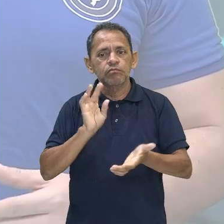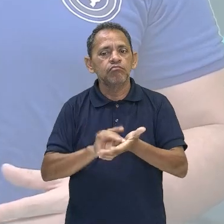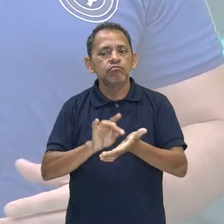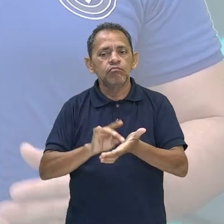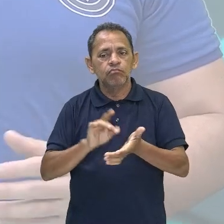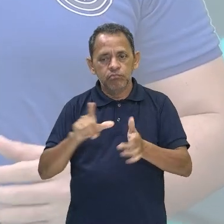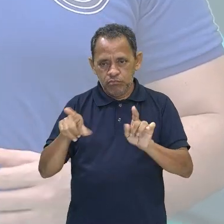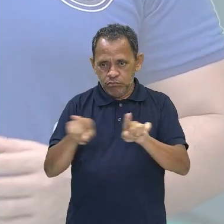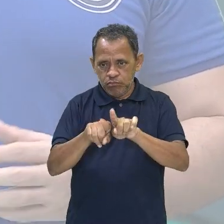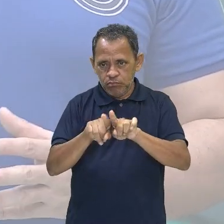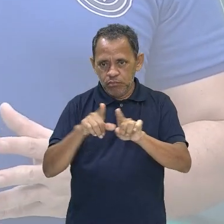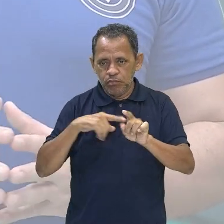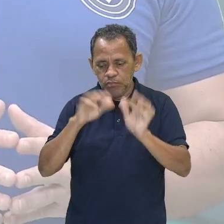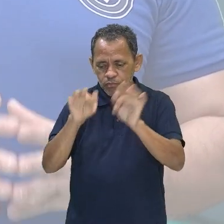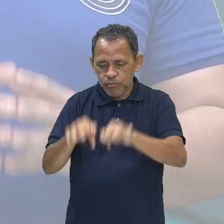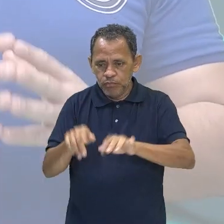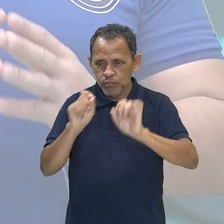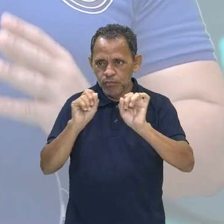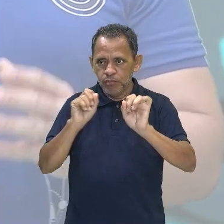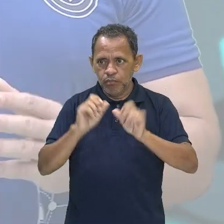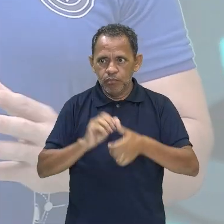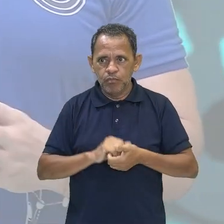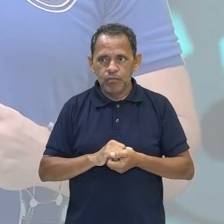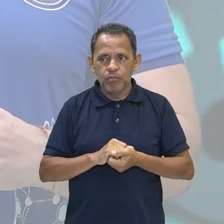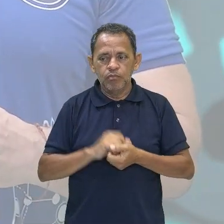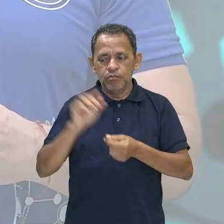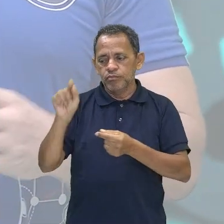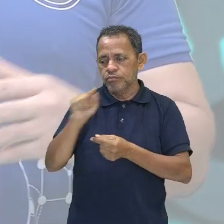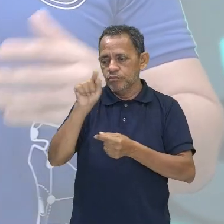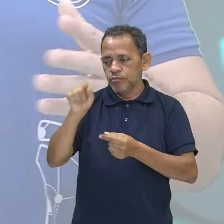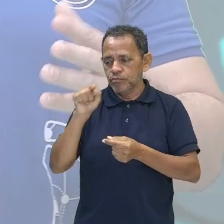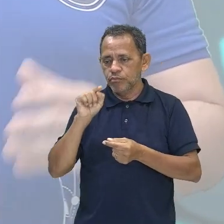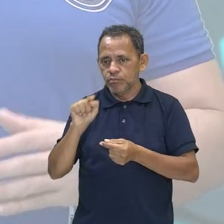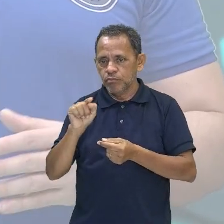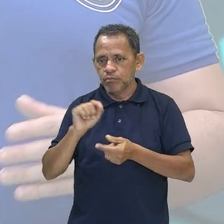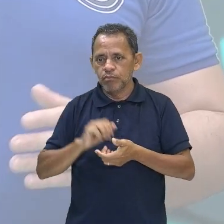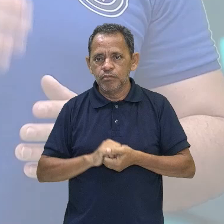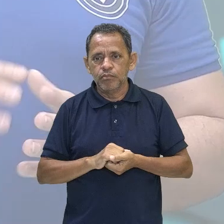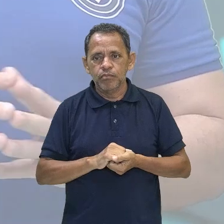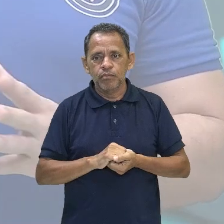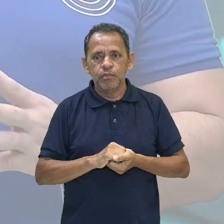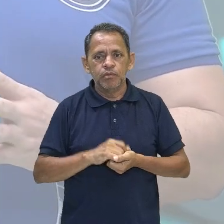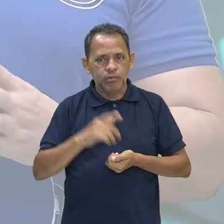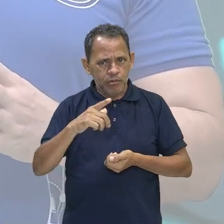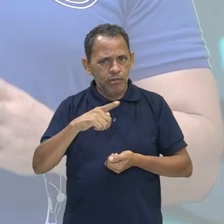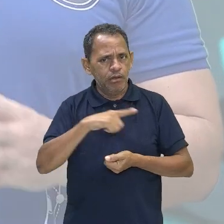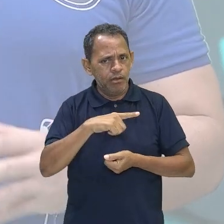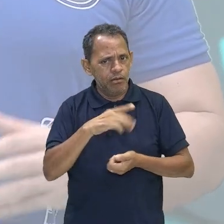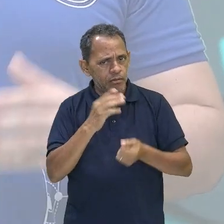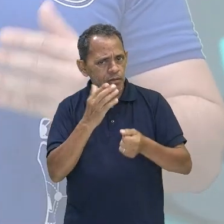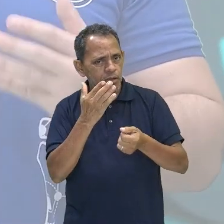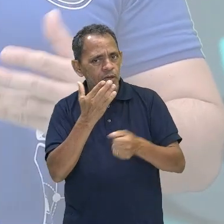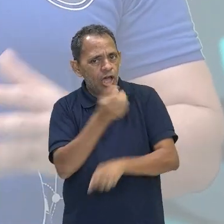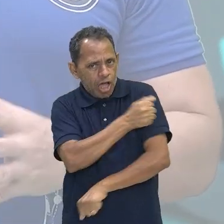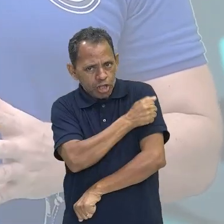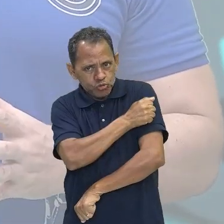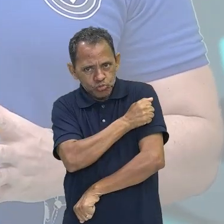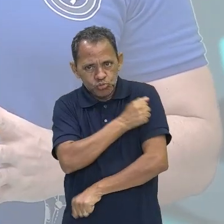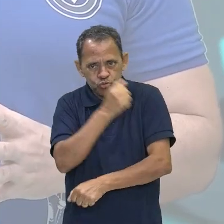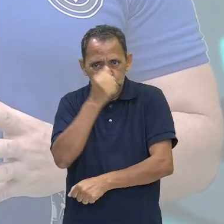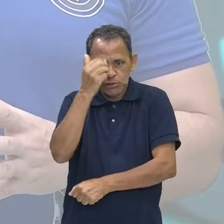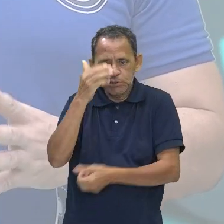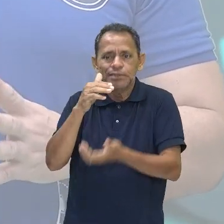para finalizar, nós temos a interrogação, ok? Tem muitos alunos que esquecem da pobre da interrogação e ela precisa